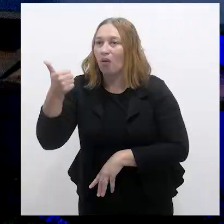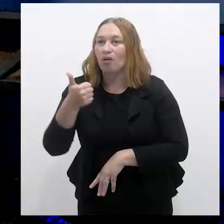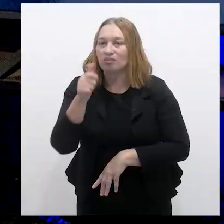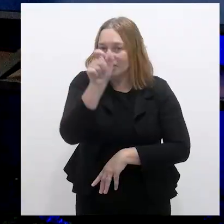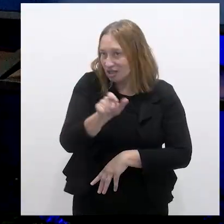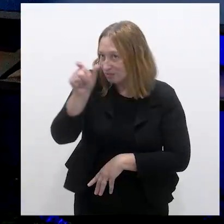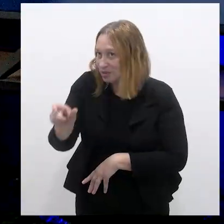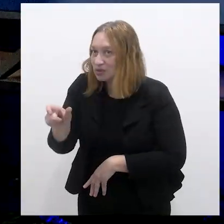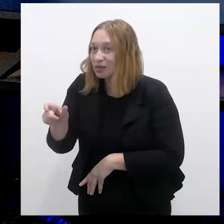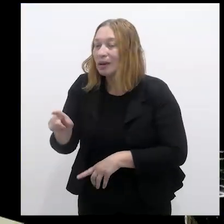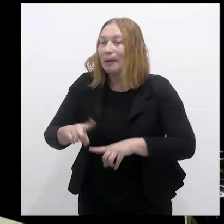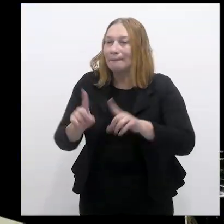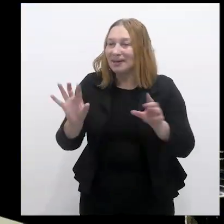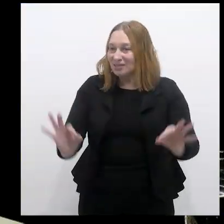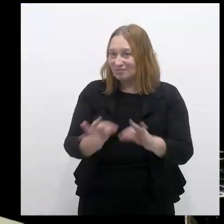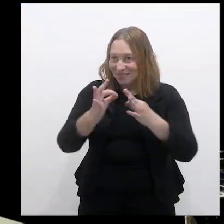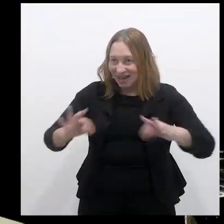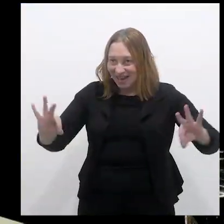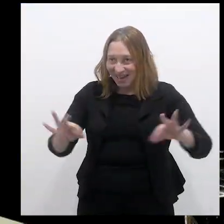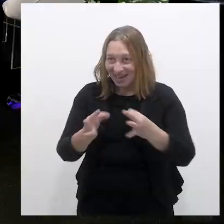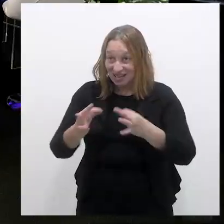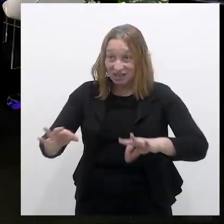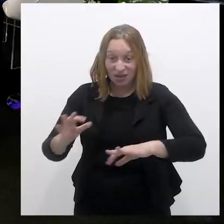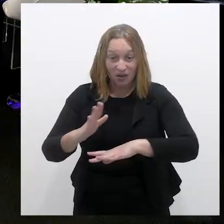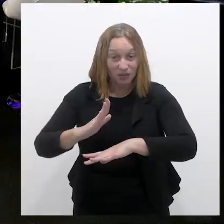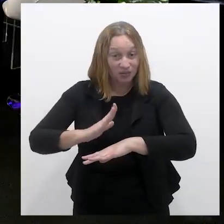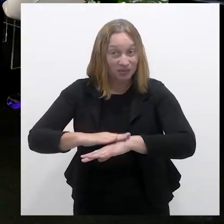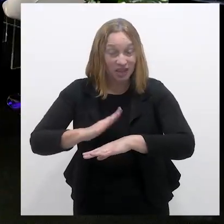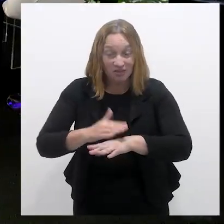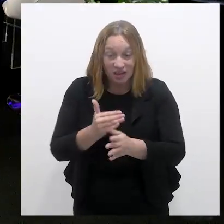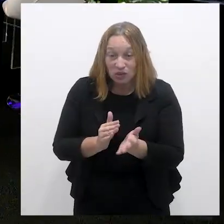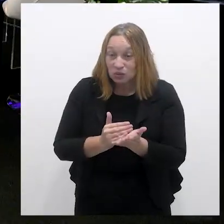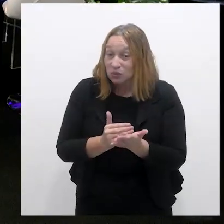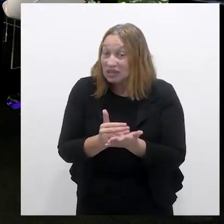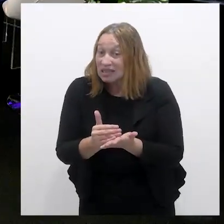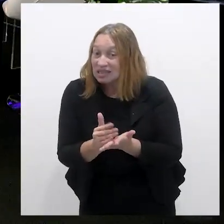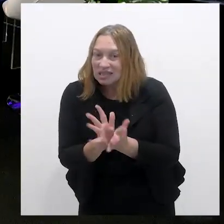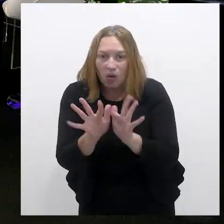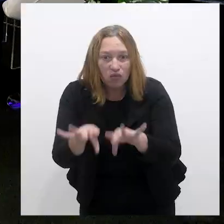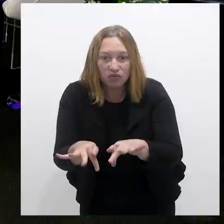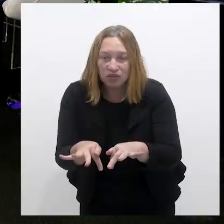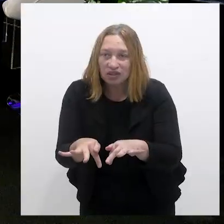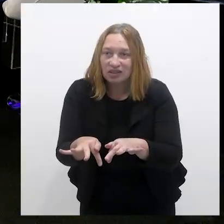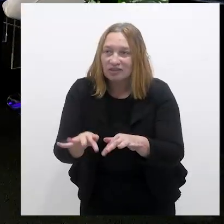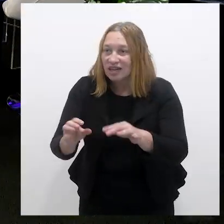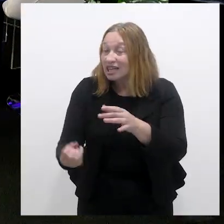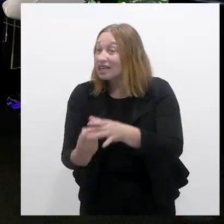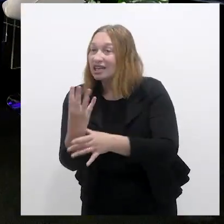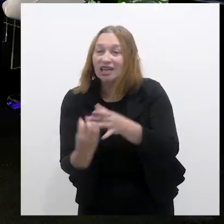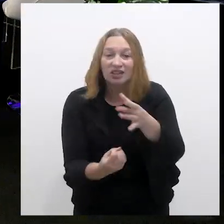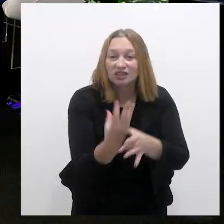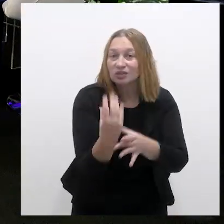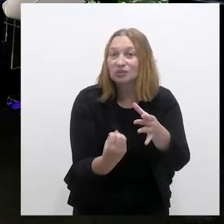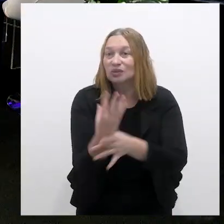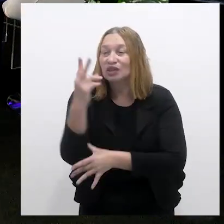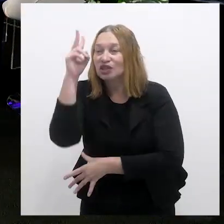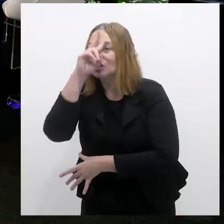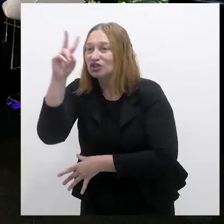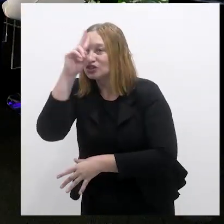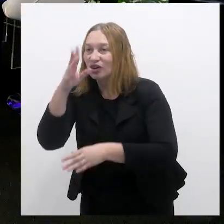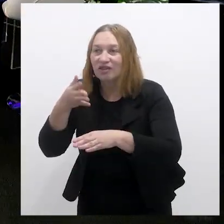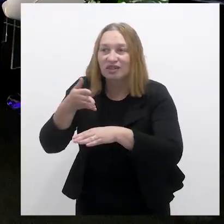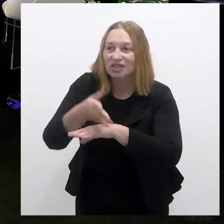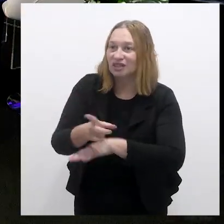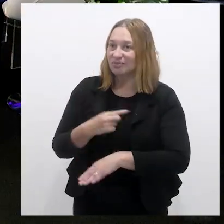se reflete imediatamente para o público. Mas o maestro é o cara da linha do tempo, né? Ele vai do início ao fim, ele vai